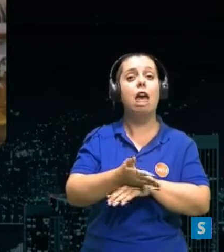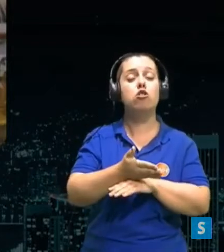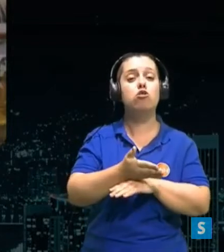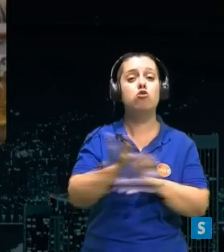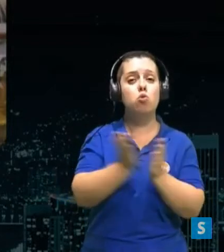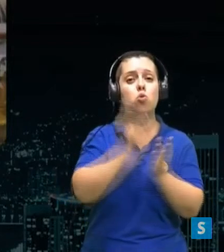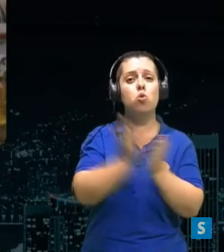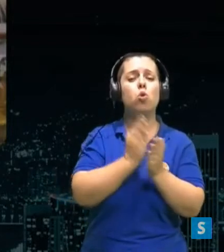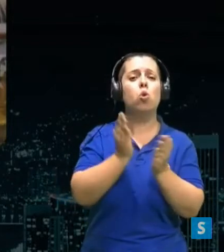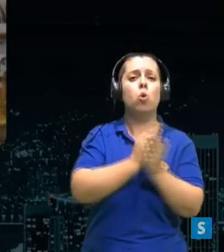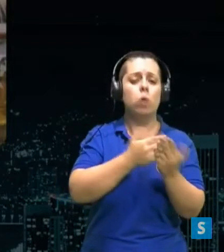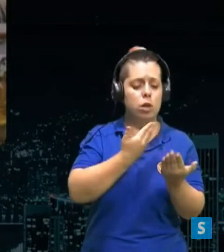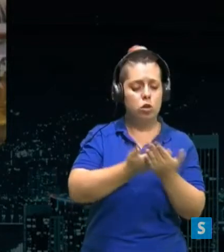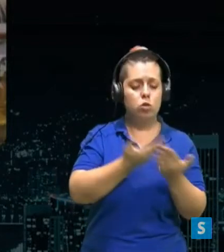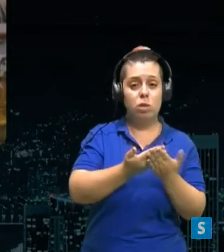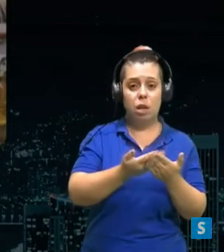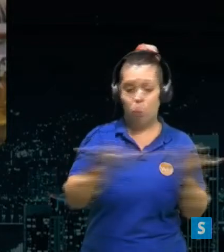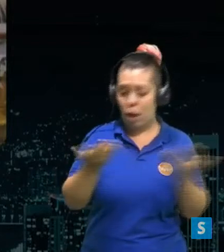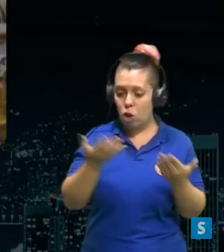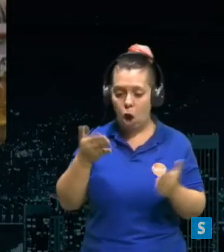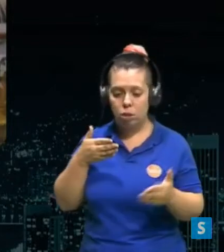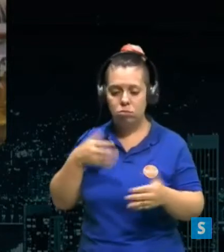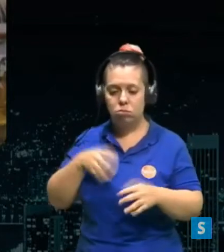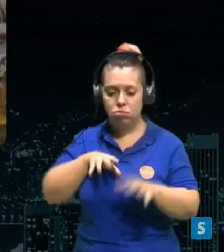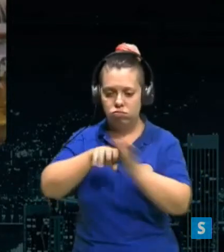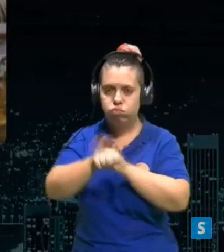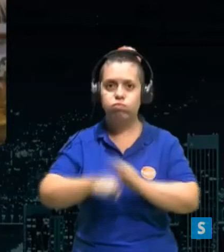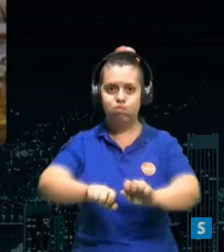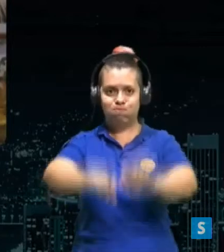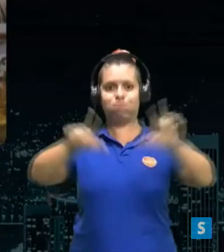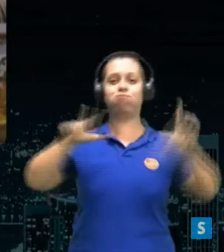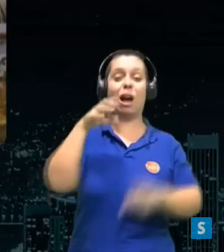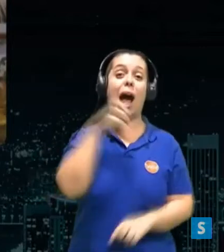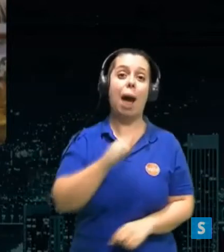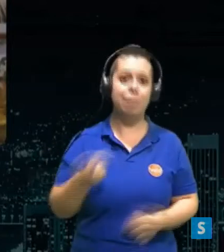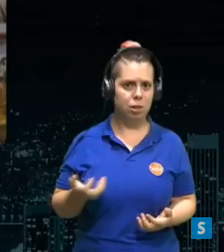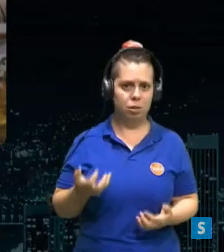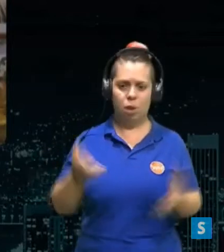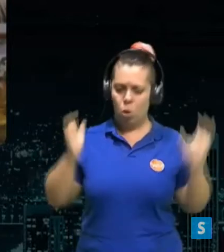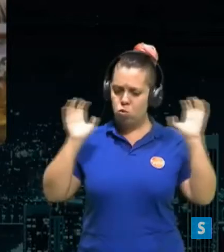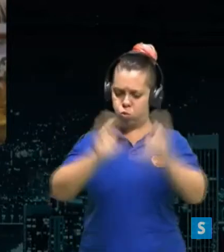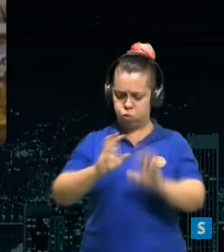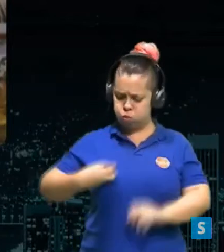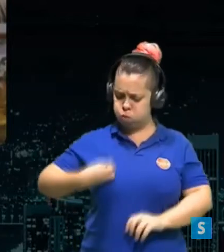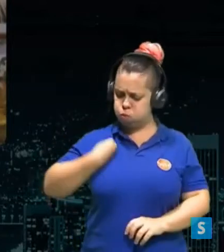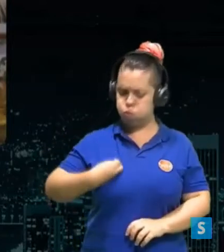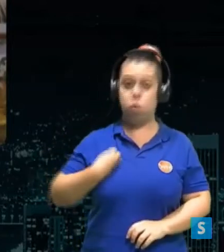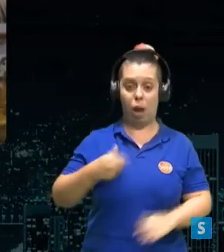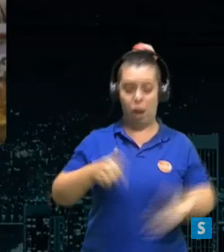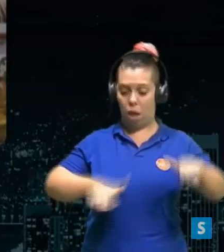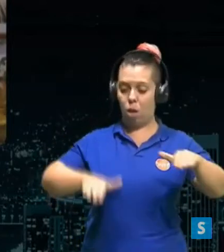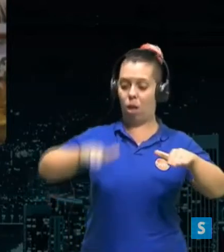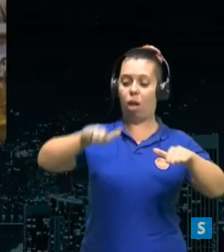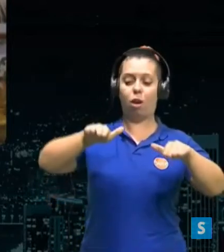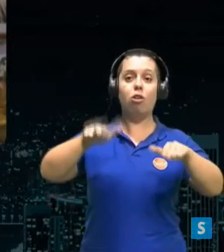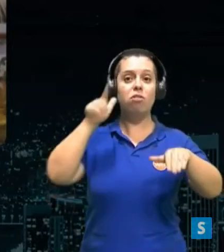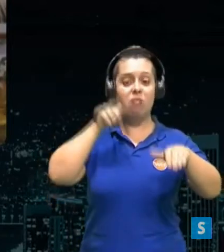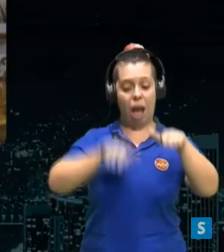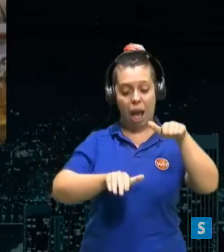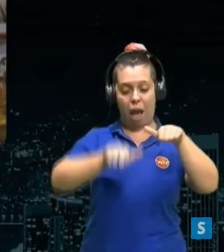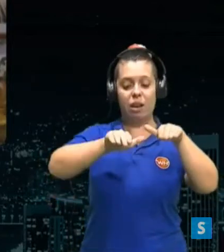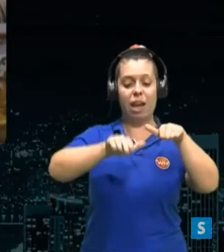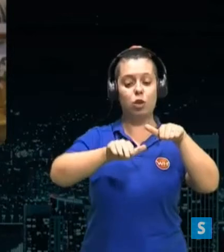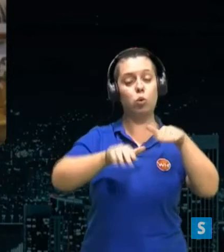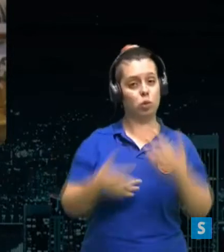aprender rapidamente o que pode causar mais impacto do que isso bom E com isso se reduza a desigualdade porque você tem acesso